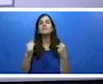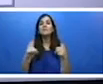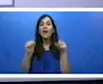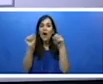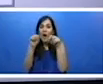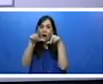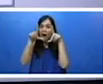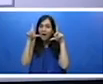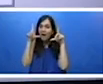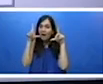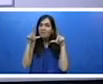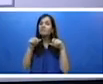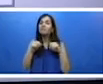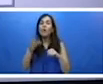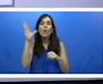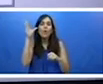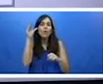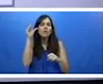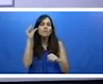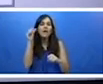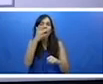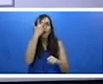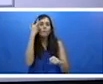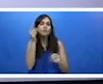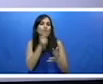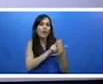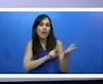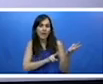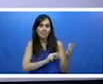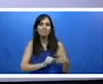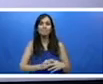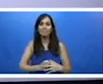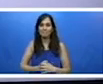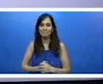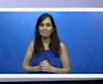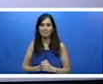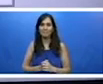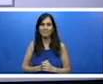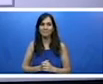curiosidade em quem? Em quem vai ler, nós leitores.